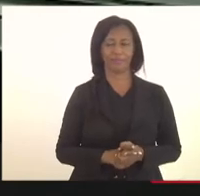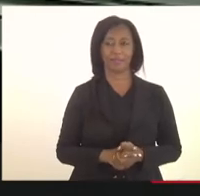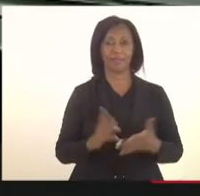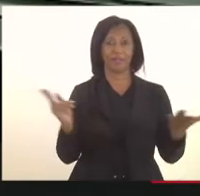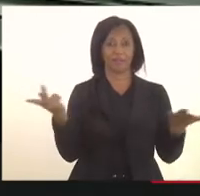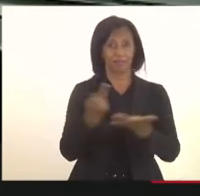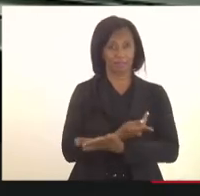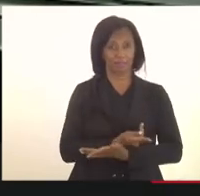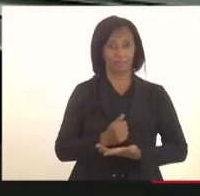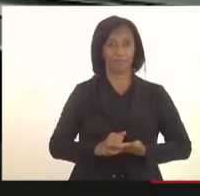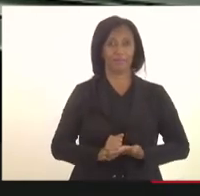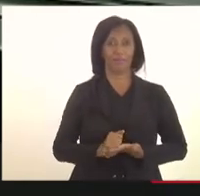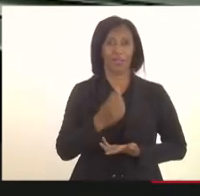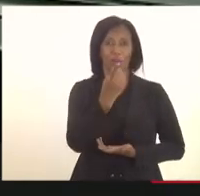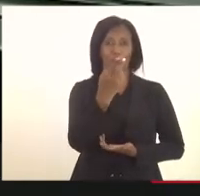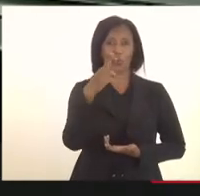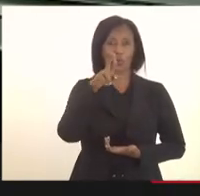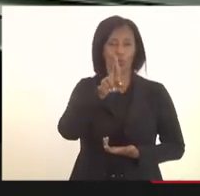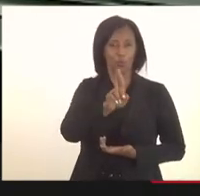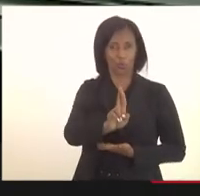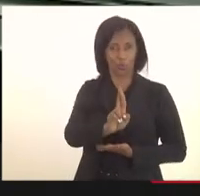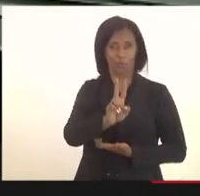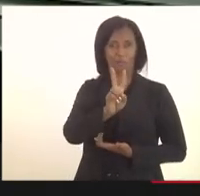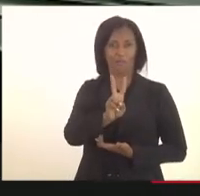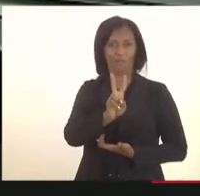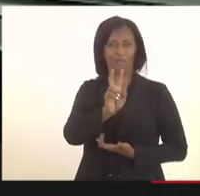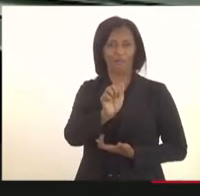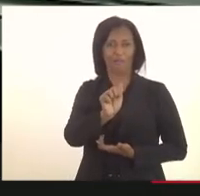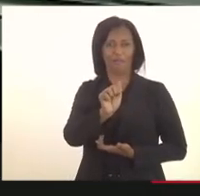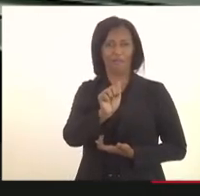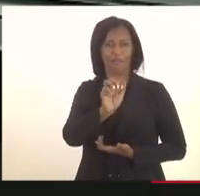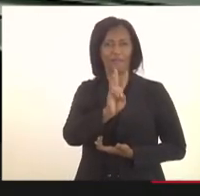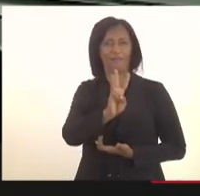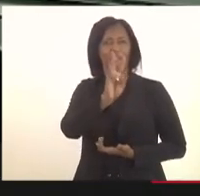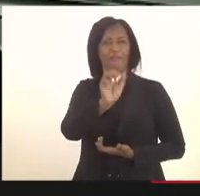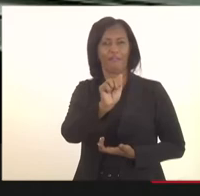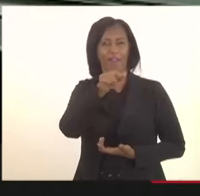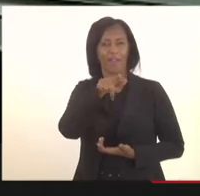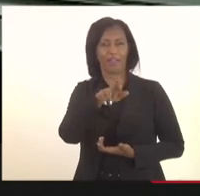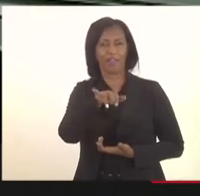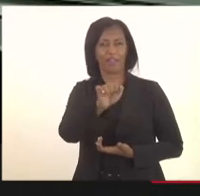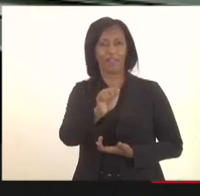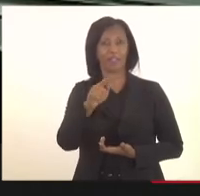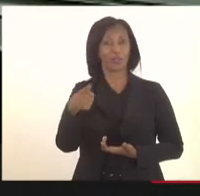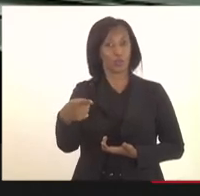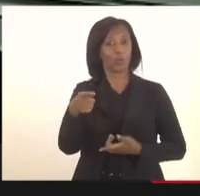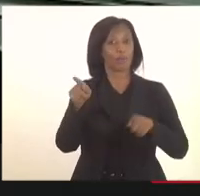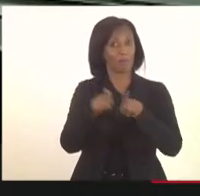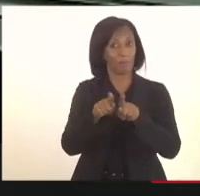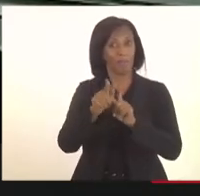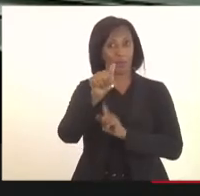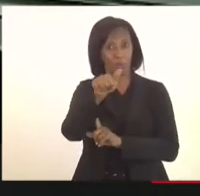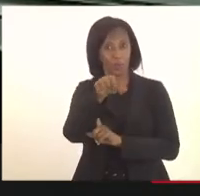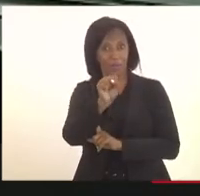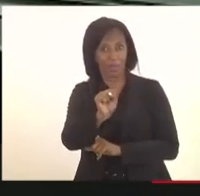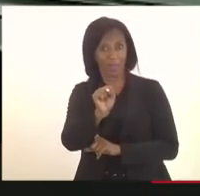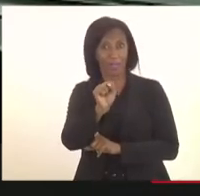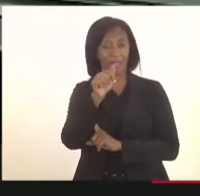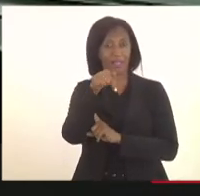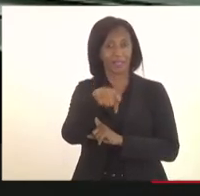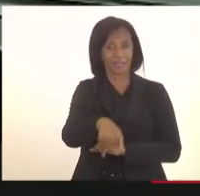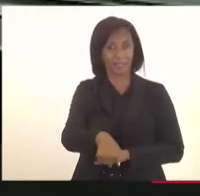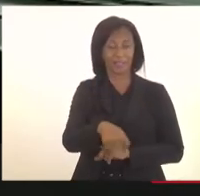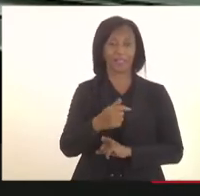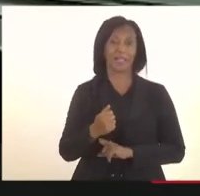ocorrer pelo Dr. Wagner Witter sobre a possibilidade de um hub de gás na nossa